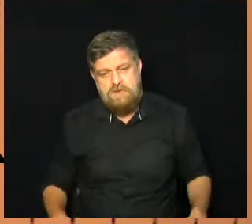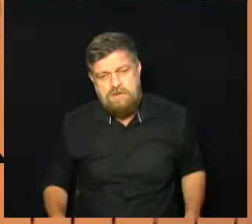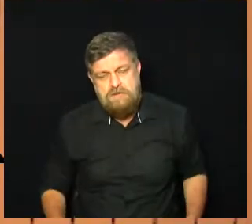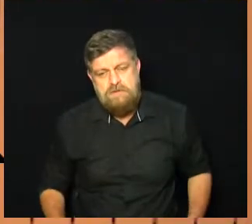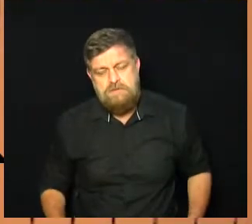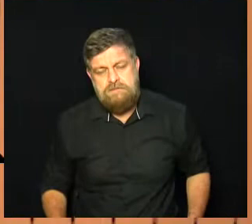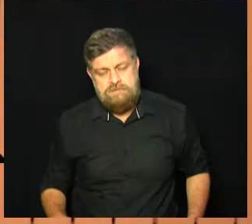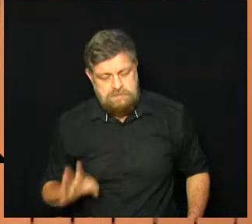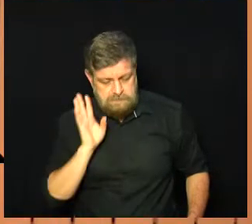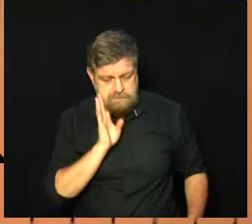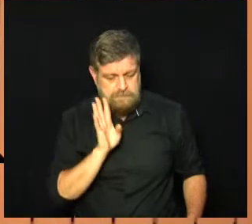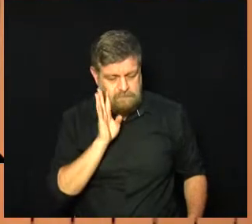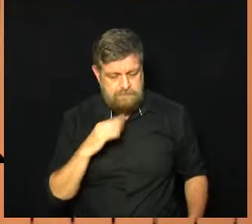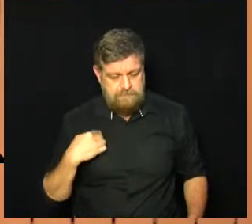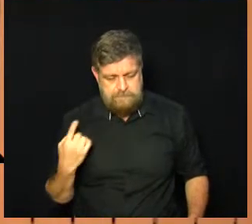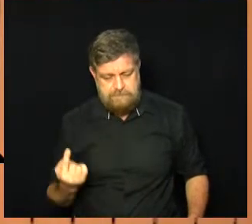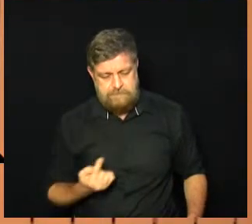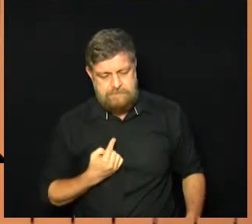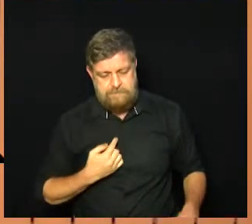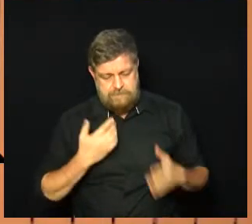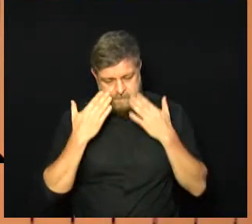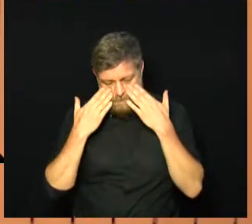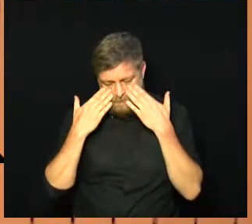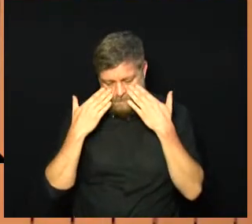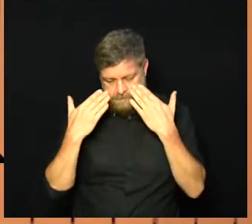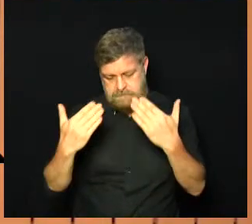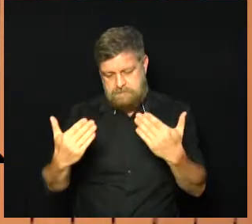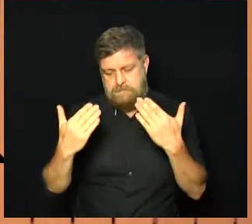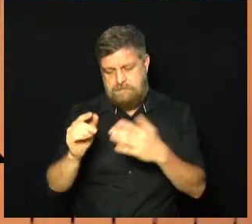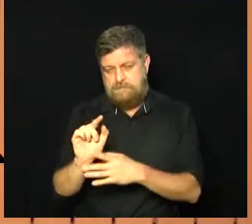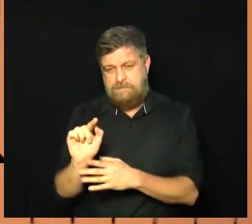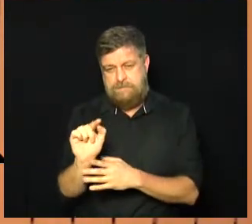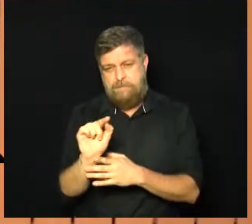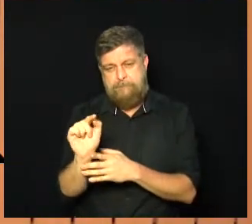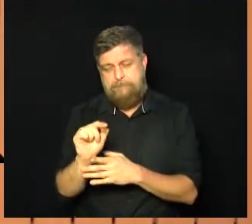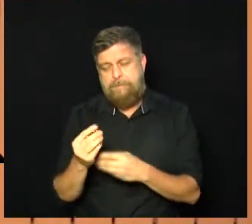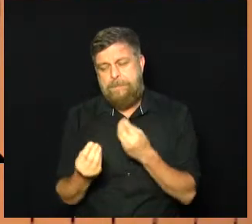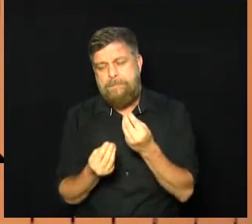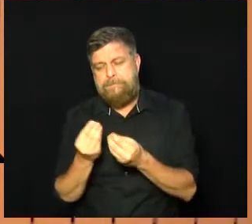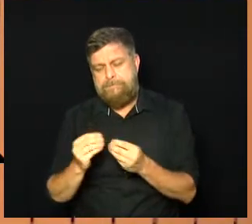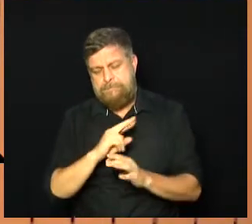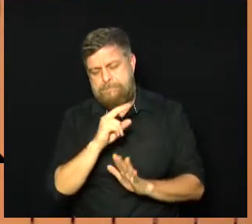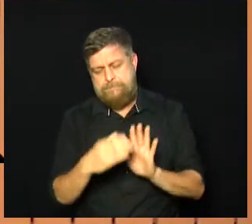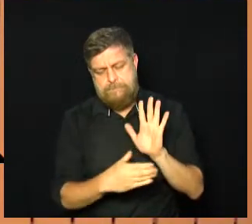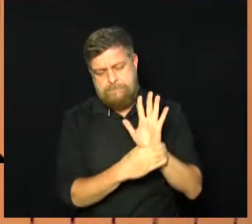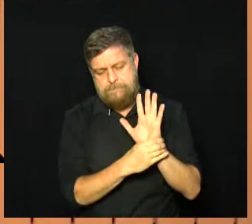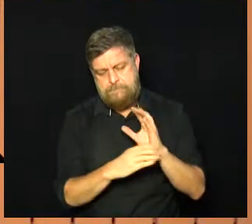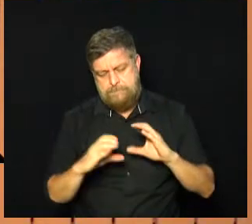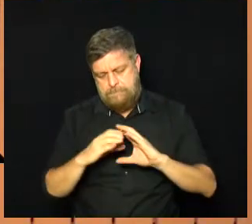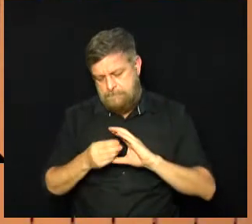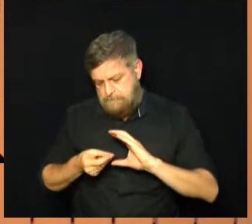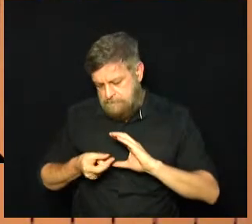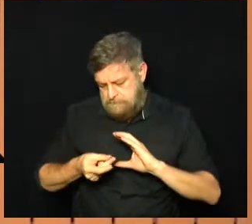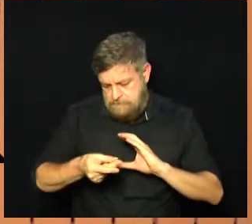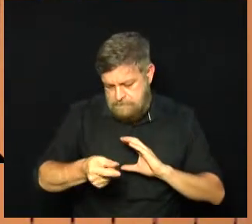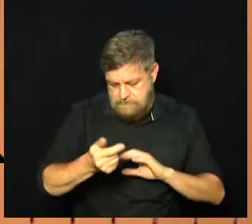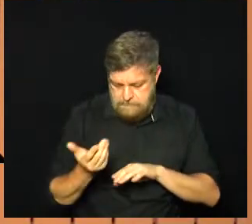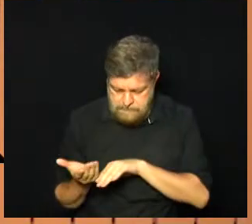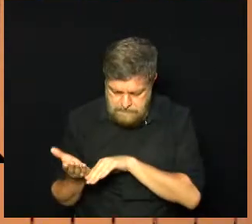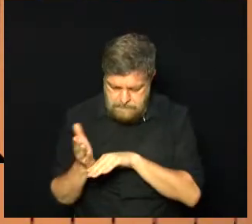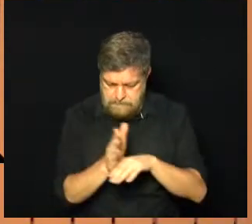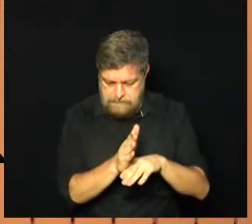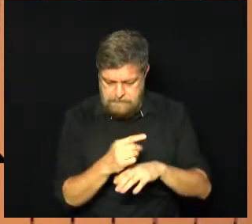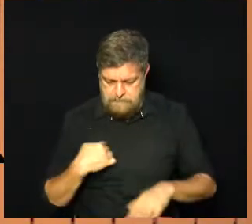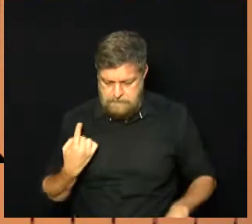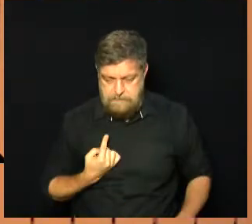muito legal que a gente trouxe aqui e que mostrou justamente como o desenvolvimento sustentável pode, inclusive, ajudar quando a gente fala